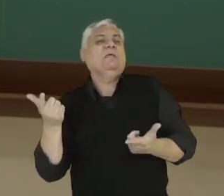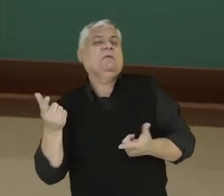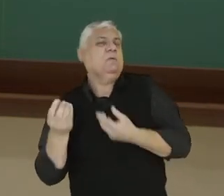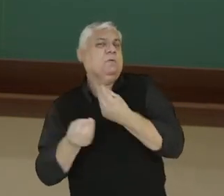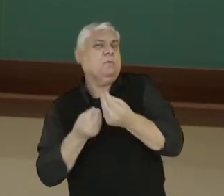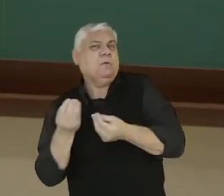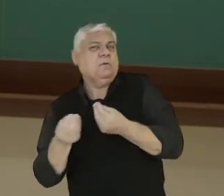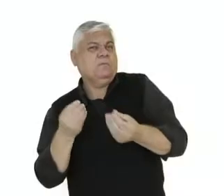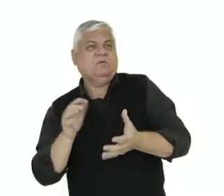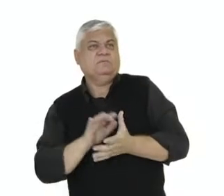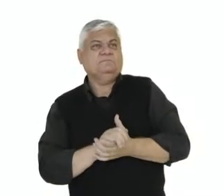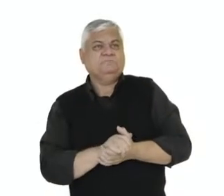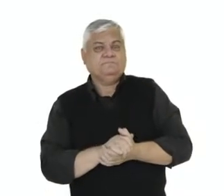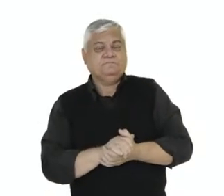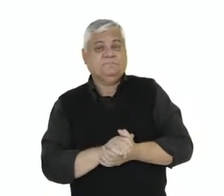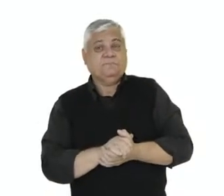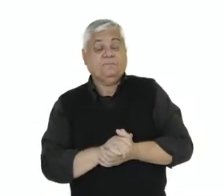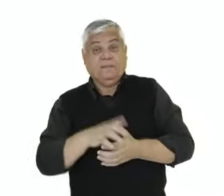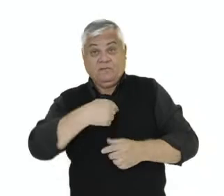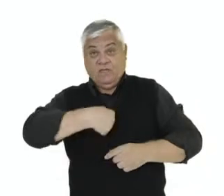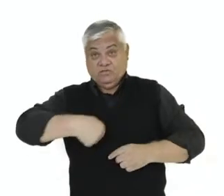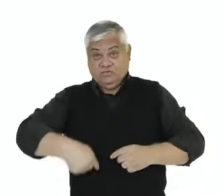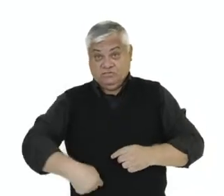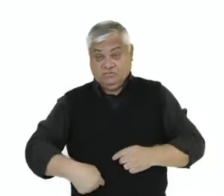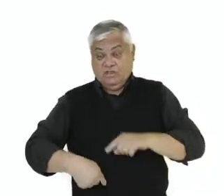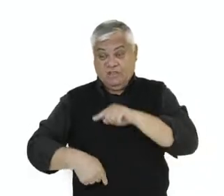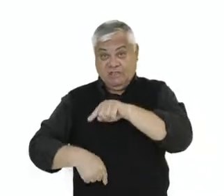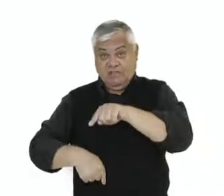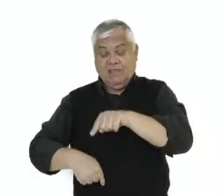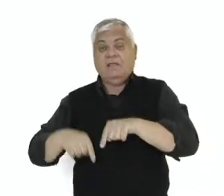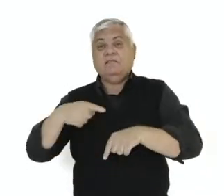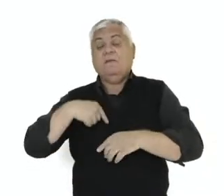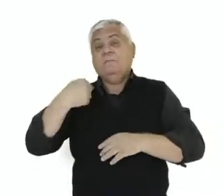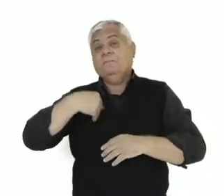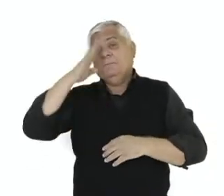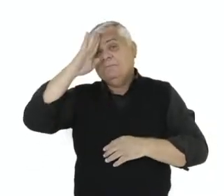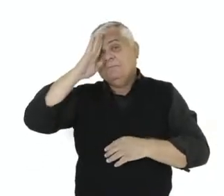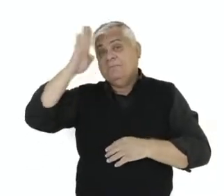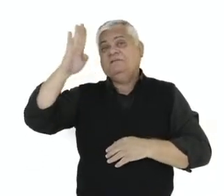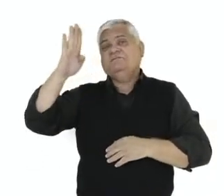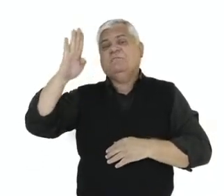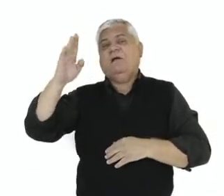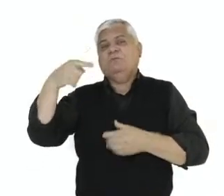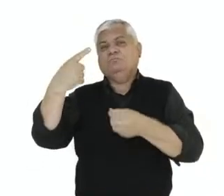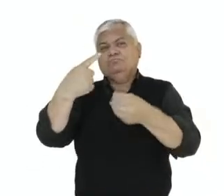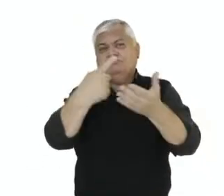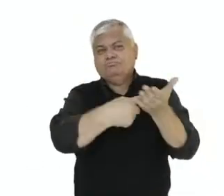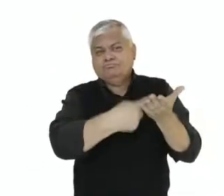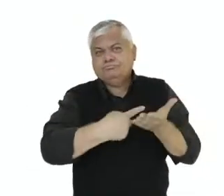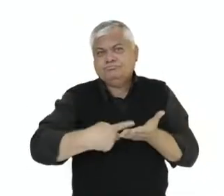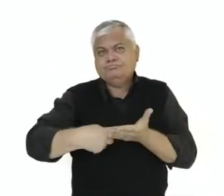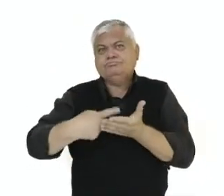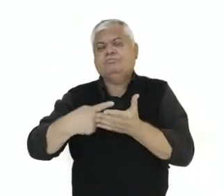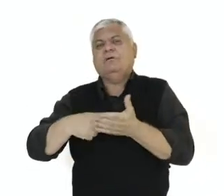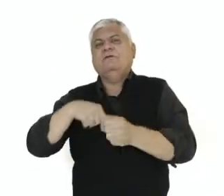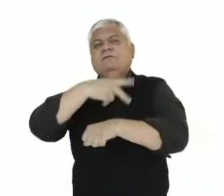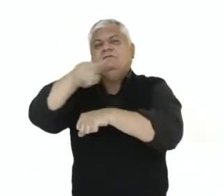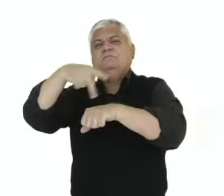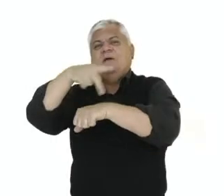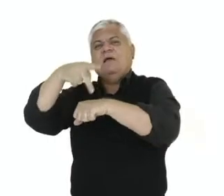estabelecer dessas características? A China se tornou ali o principal parceiro comercial de países subdesenvolvidos